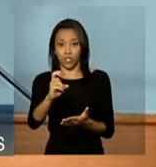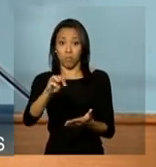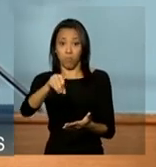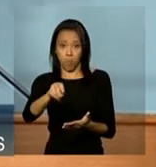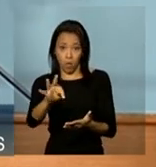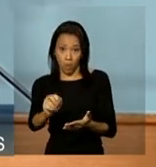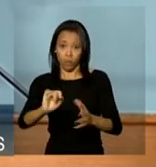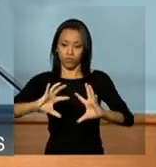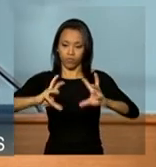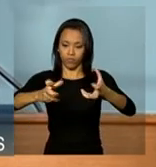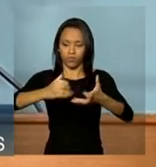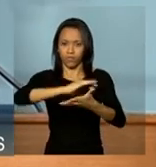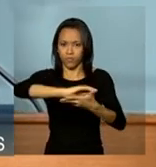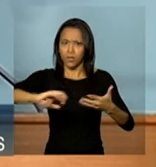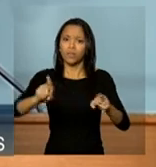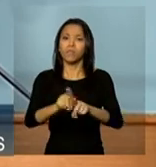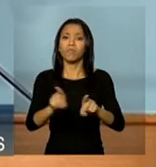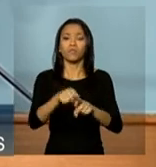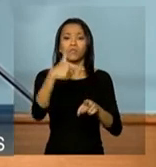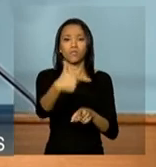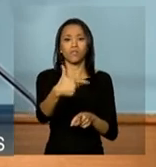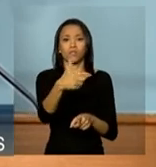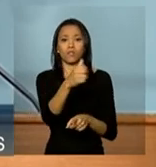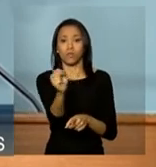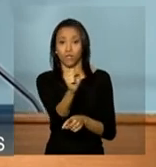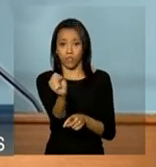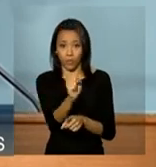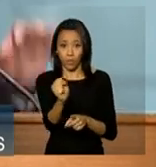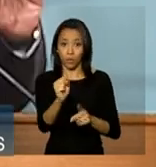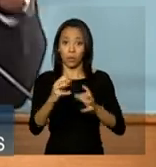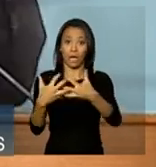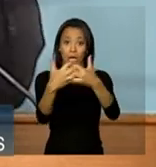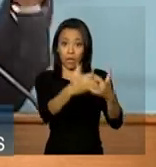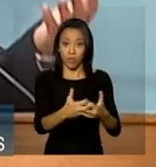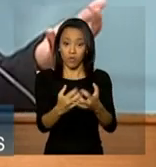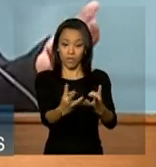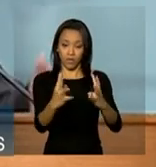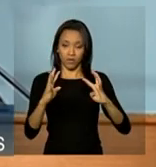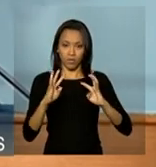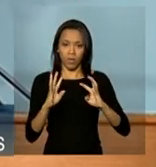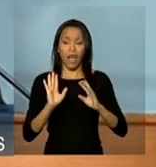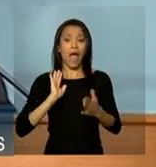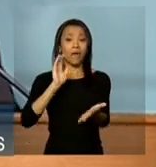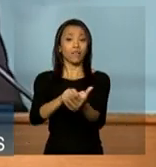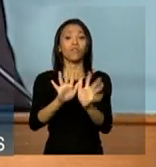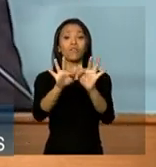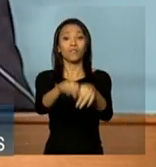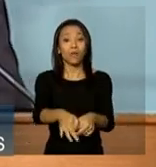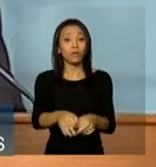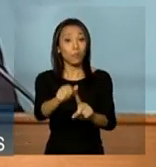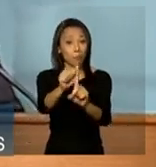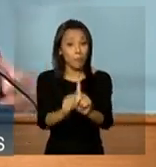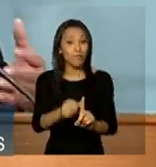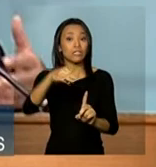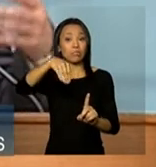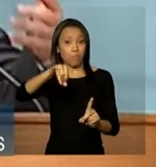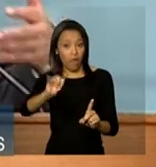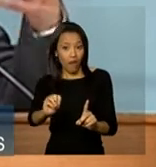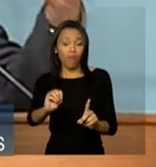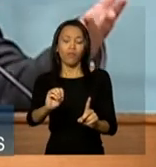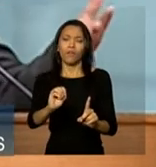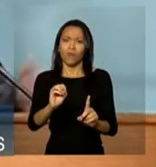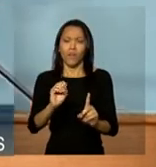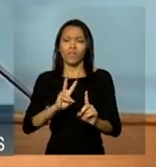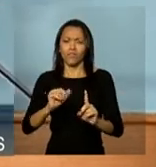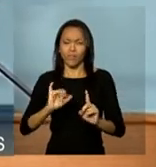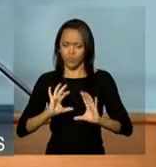motoniveladoras e 288 caminhões caçamba. Até o final de maio, a nossa previsão é fazer todo o conjunto